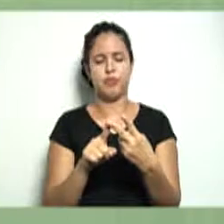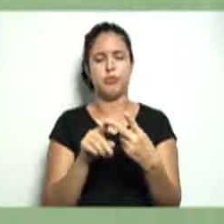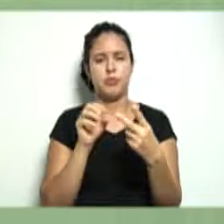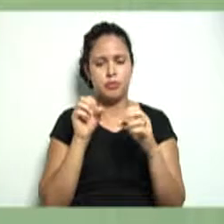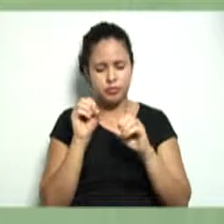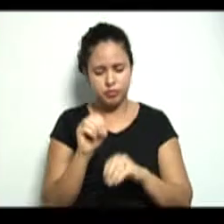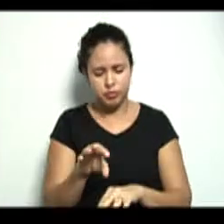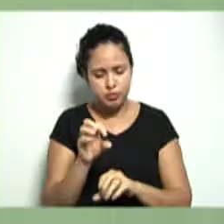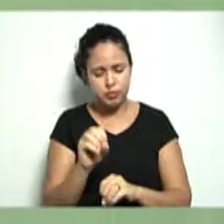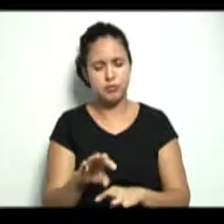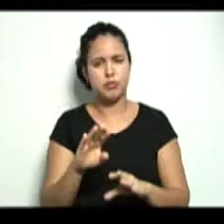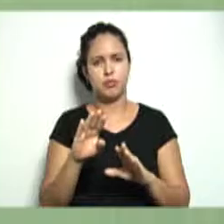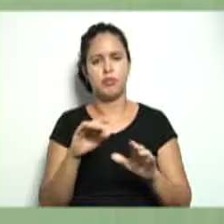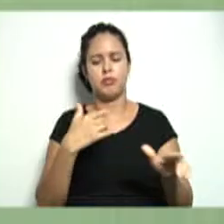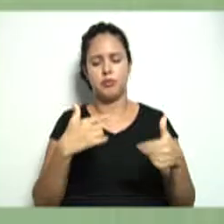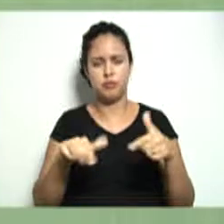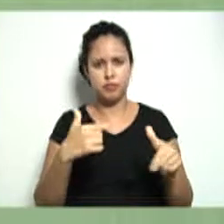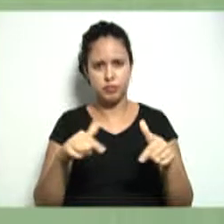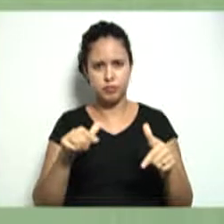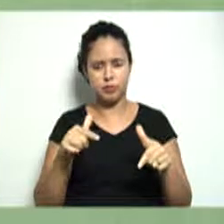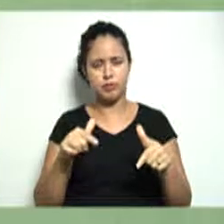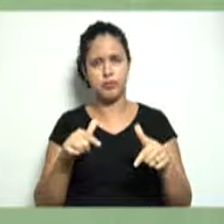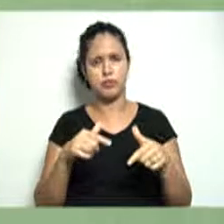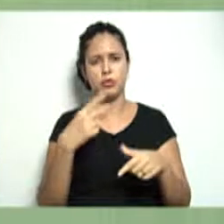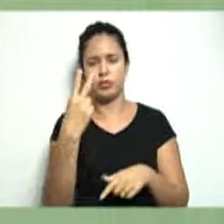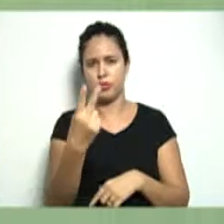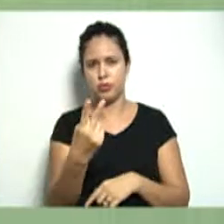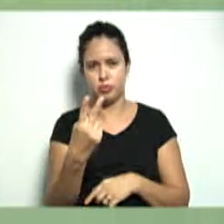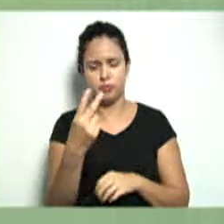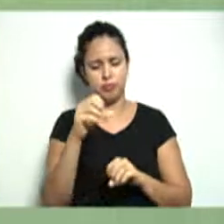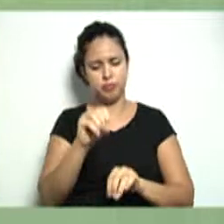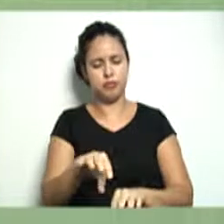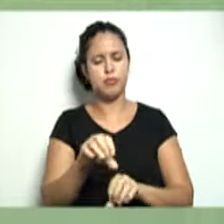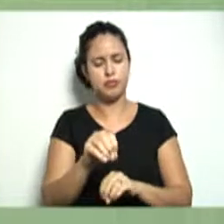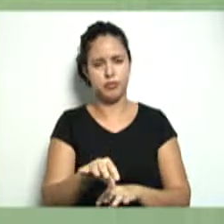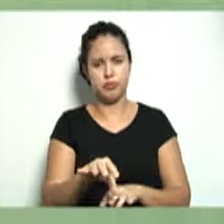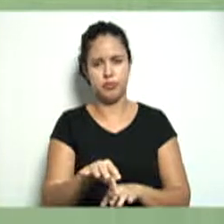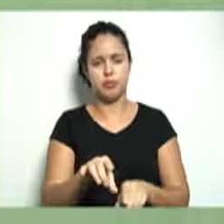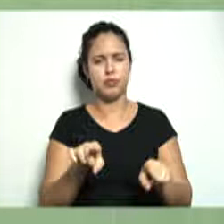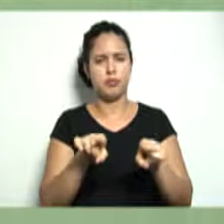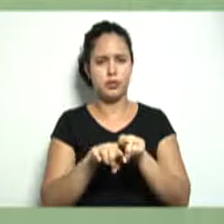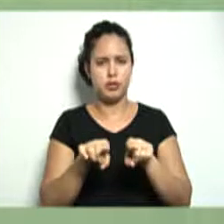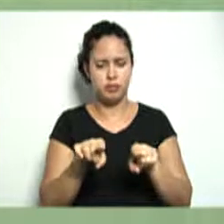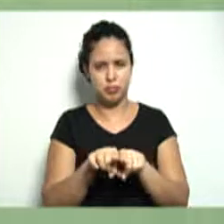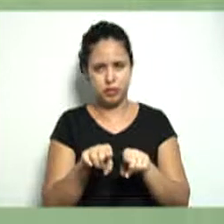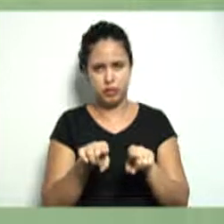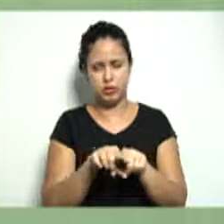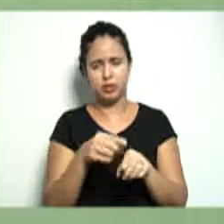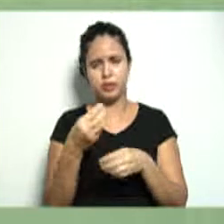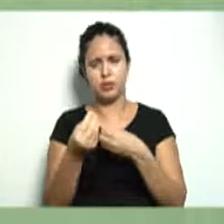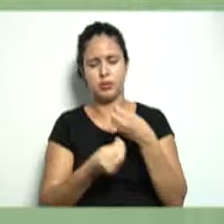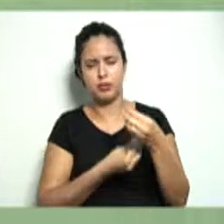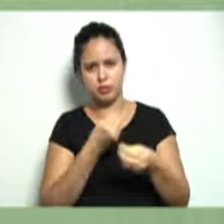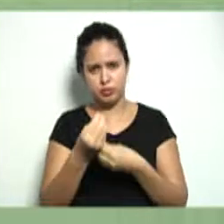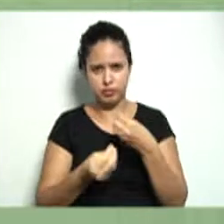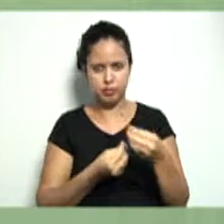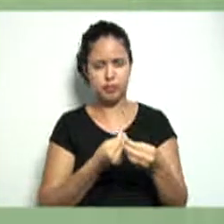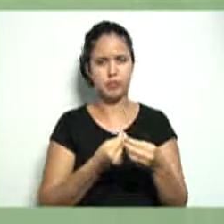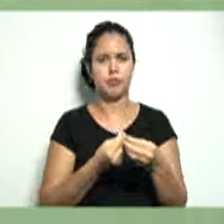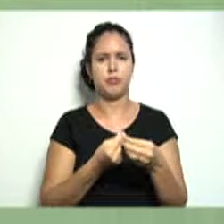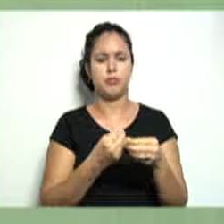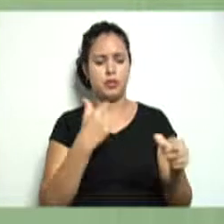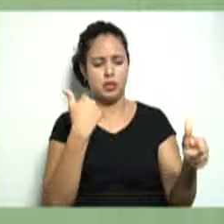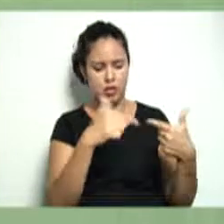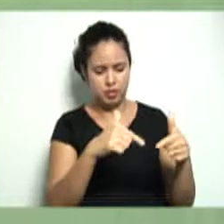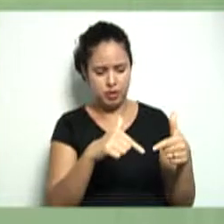né? Agora não, agora há duas formas distintas de trabalho. Então há também duas formas de